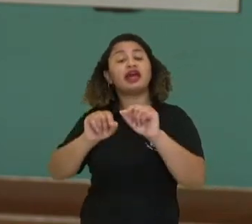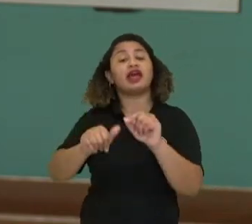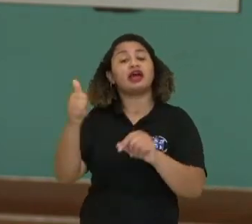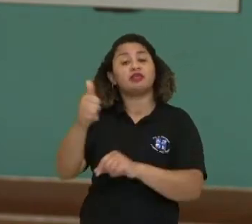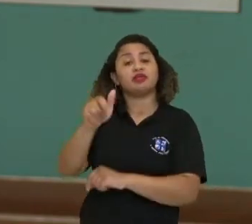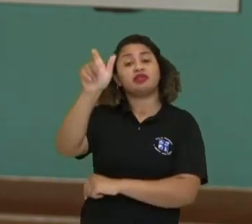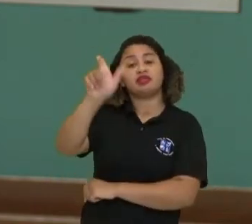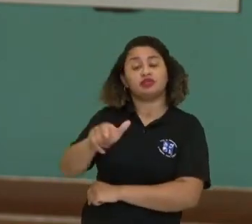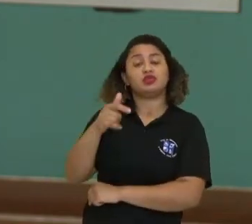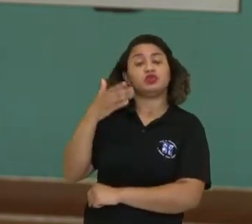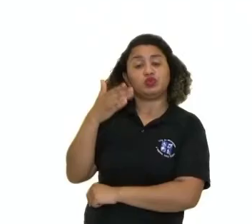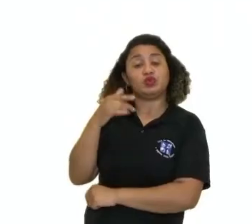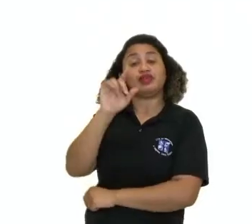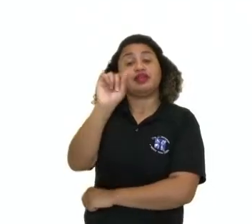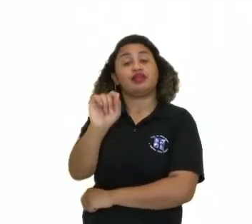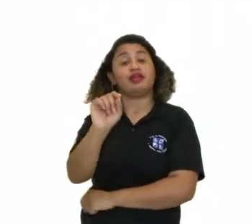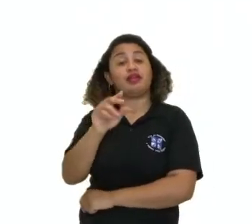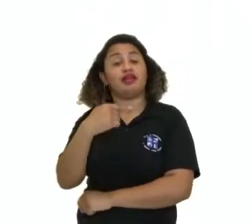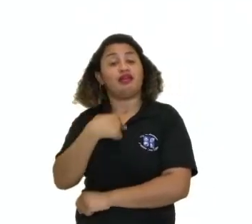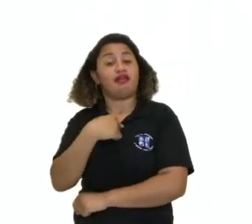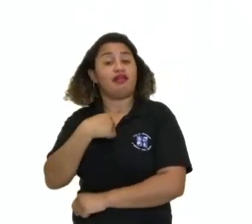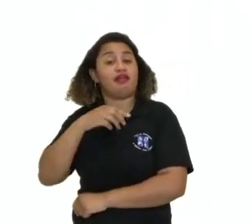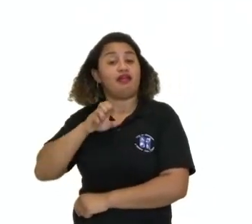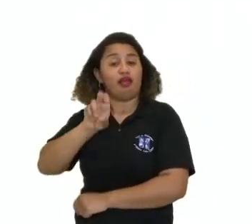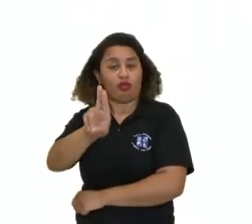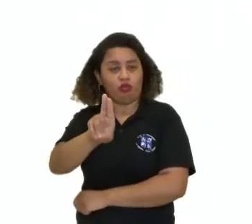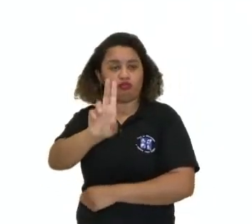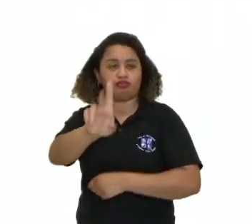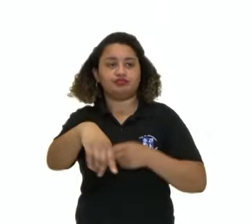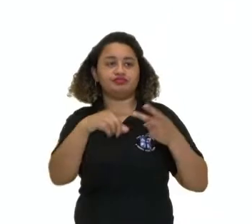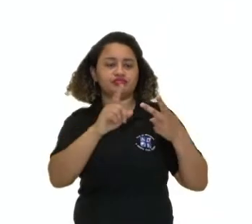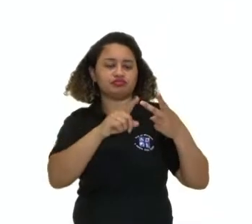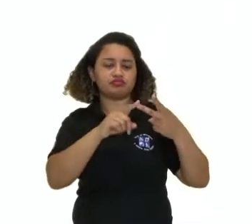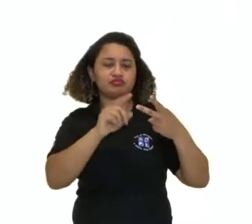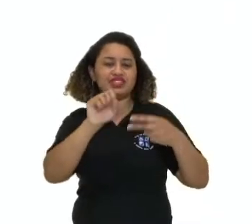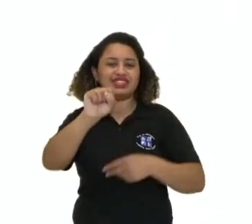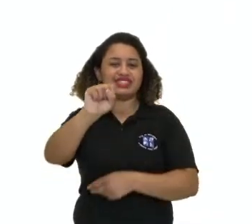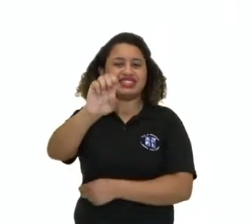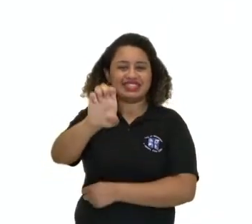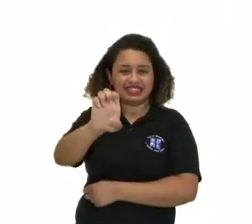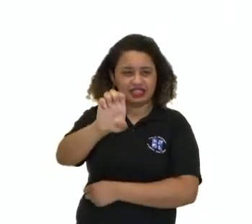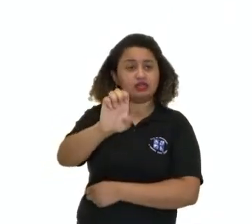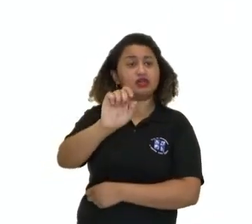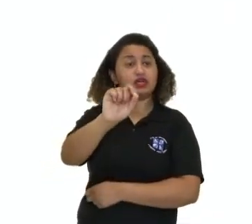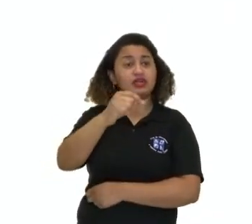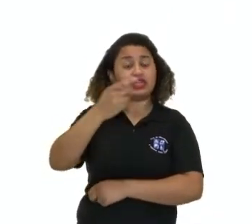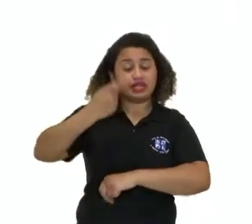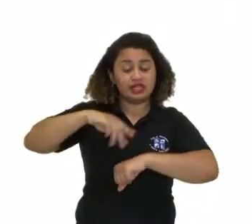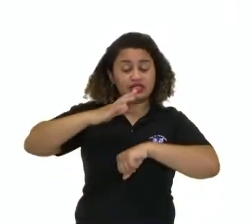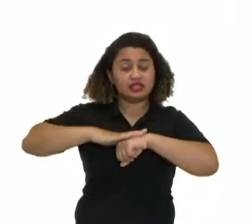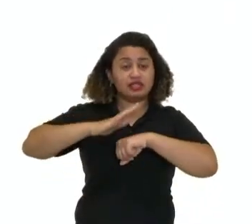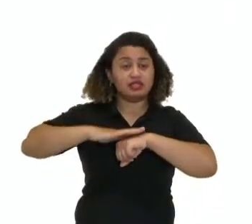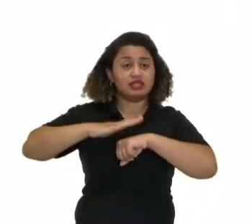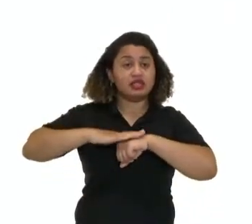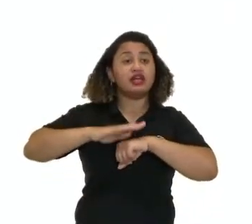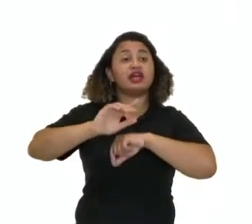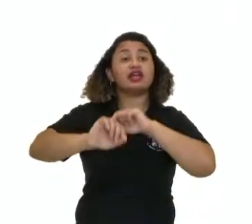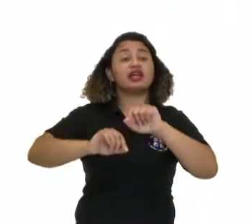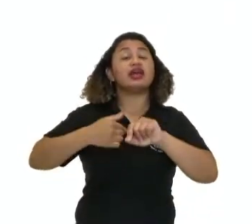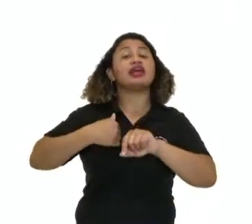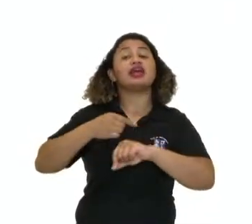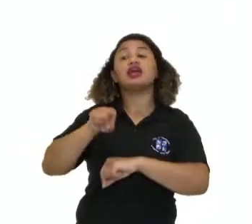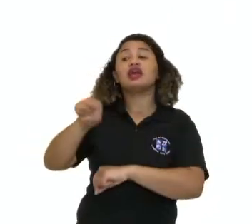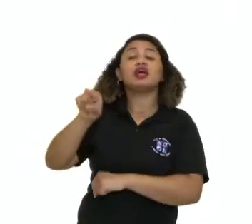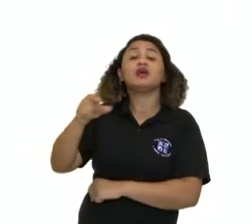primeira pessoa do discurso que é eu o segundo divertir a ser divertir assim mesmo refere-se a ele o